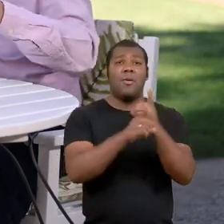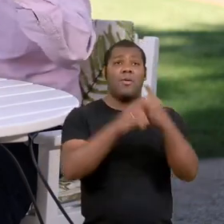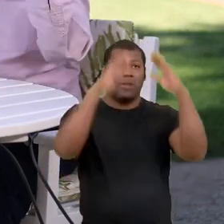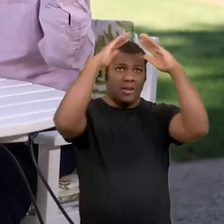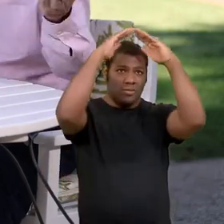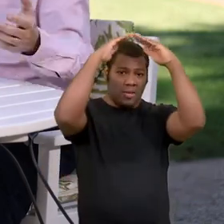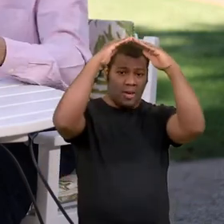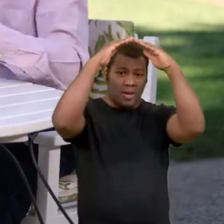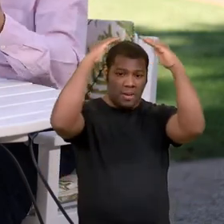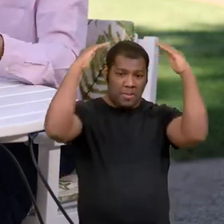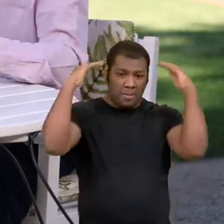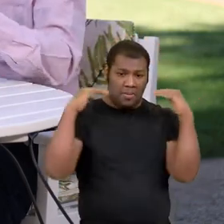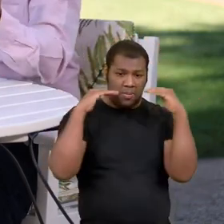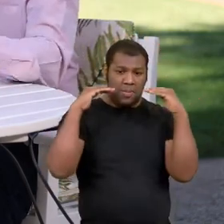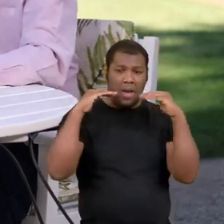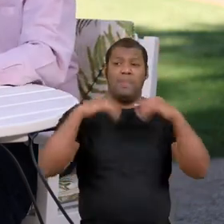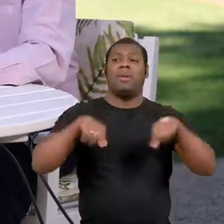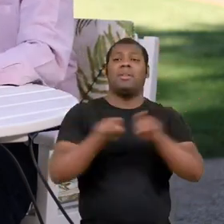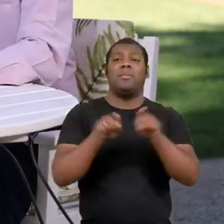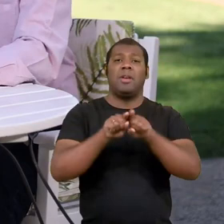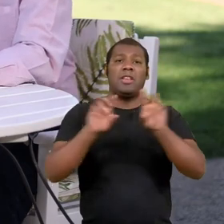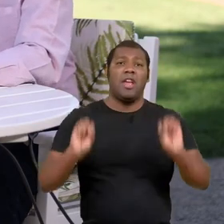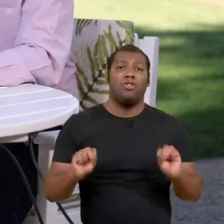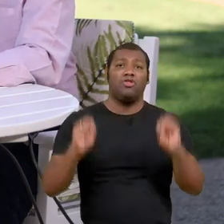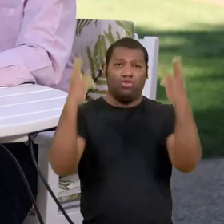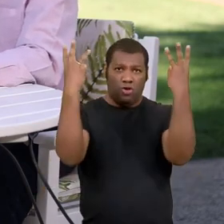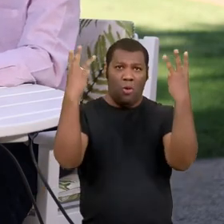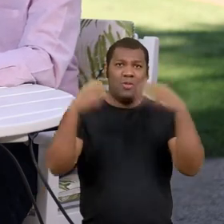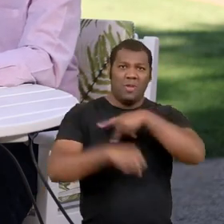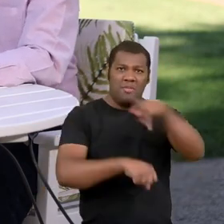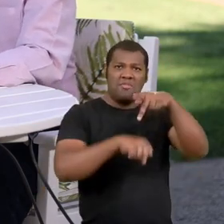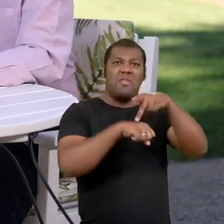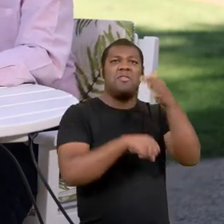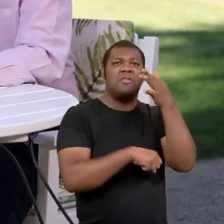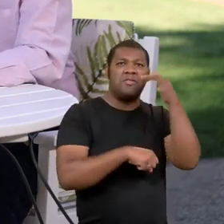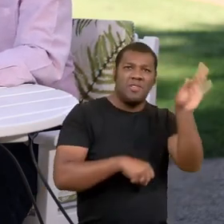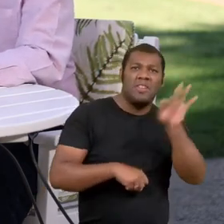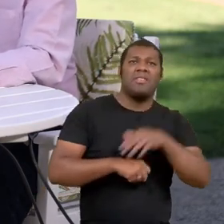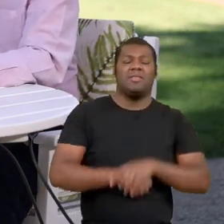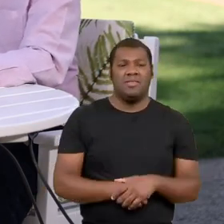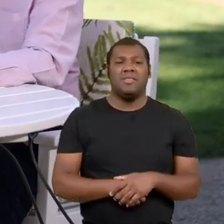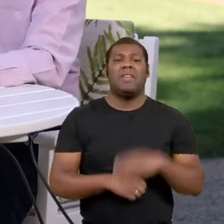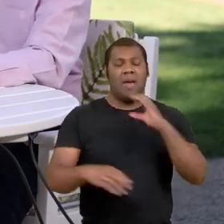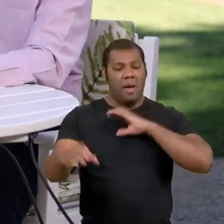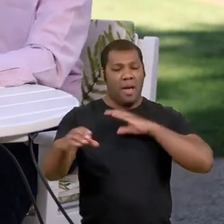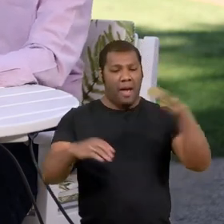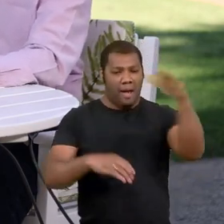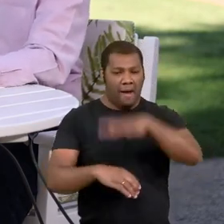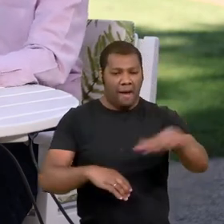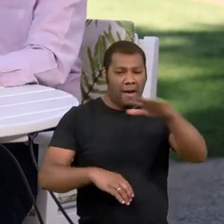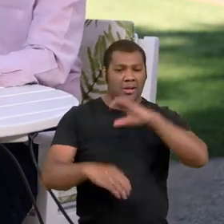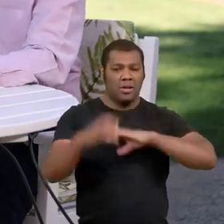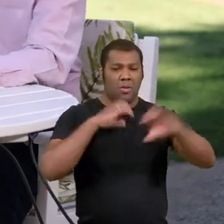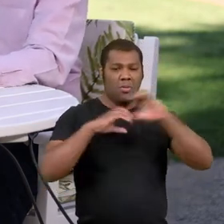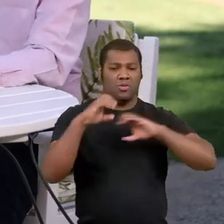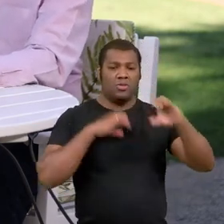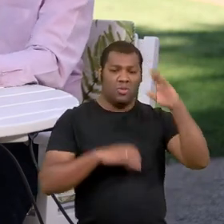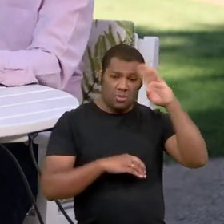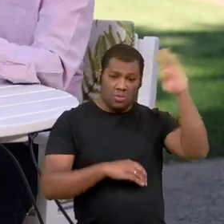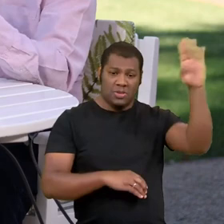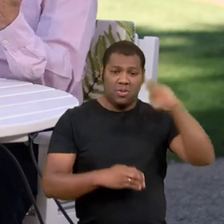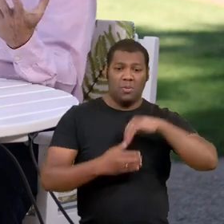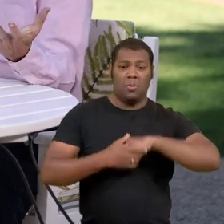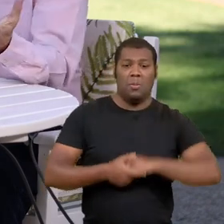da Torre Eiffel para o mundo inteiro ver tudo isso é muita comunicação é o presidente Lula também mas lembrando uma coisinha então que agora a gente estava conversando um pouquinho antes falou